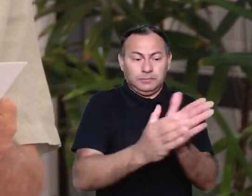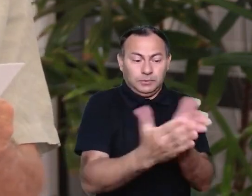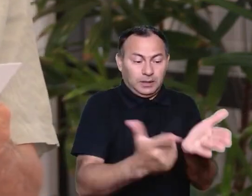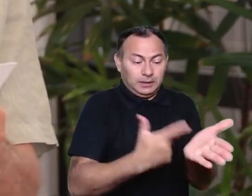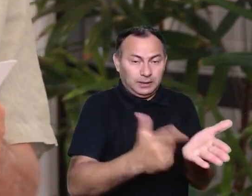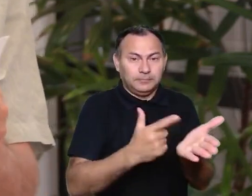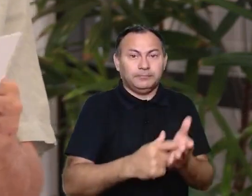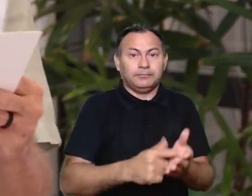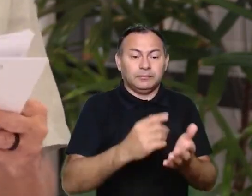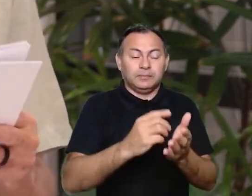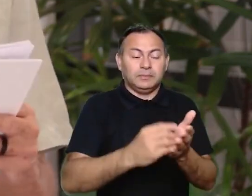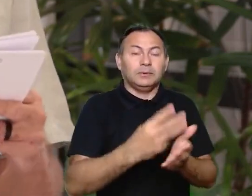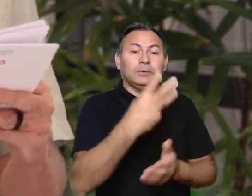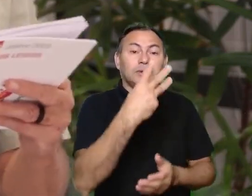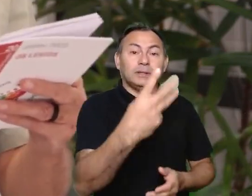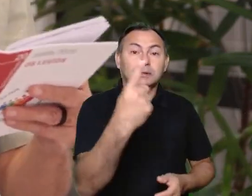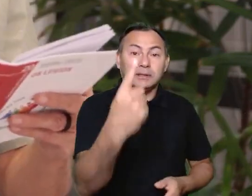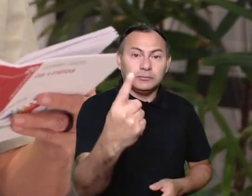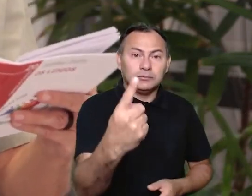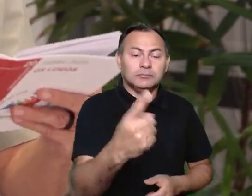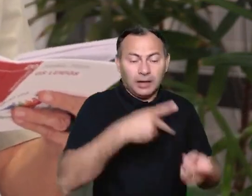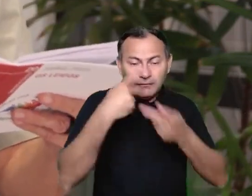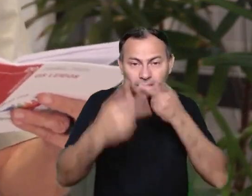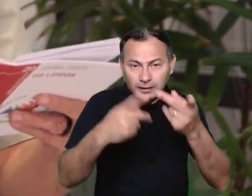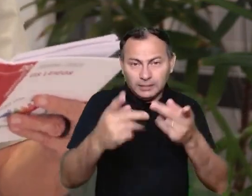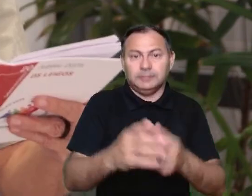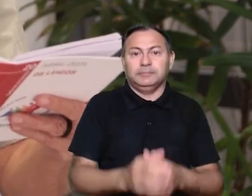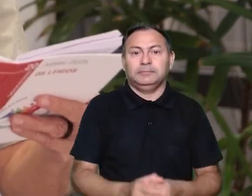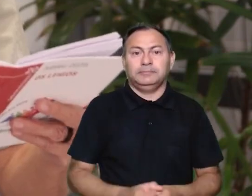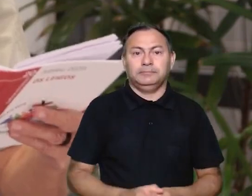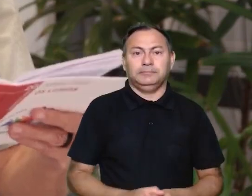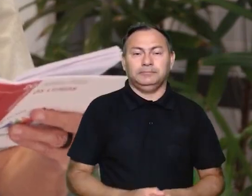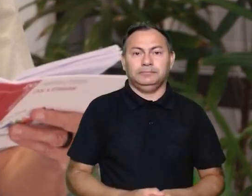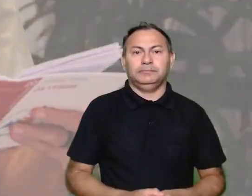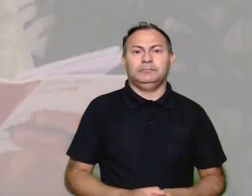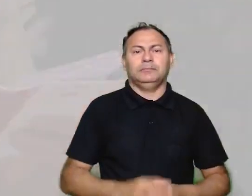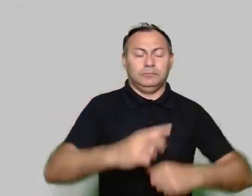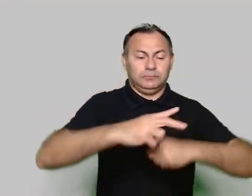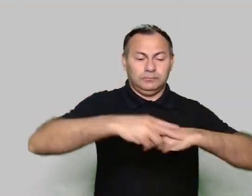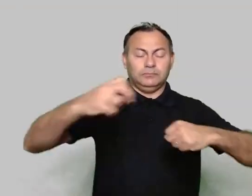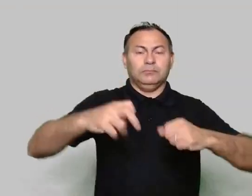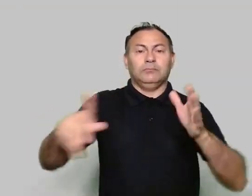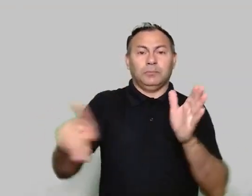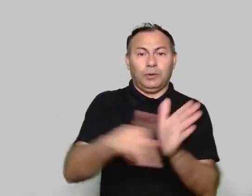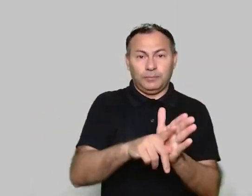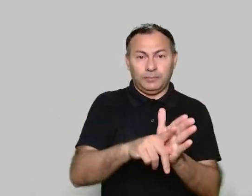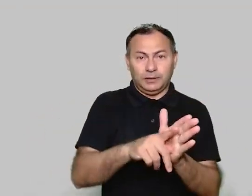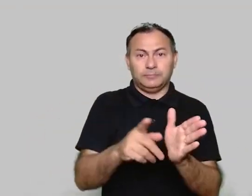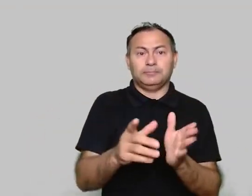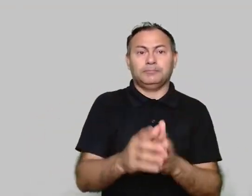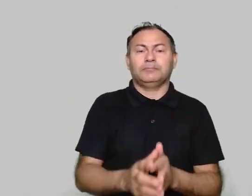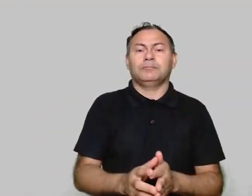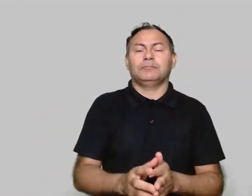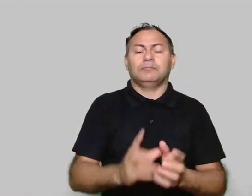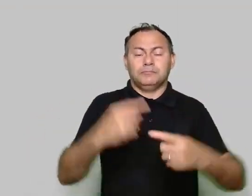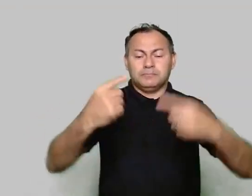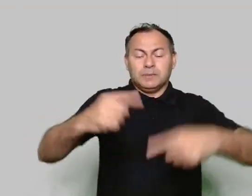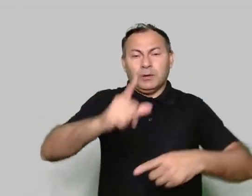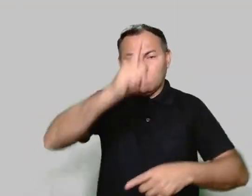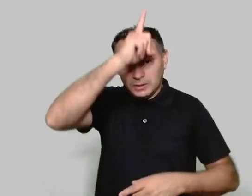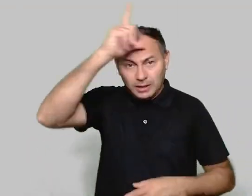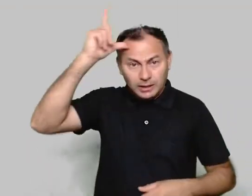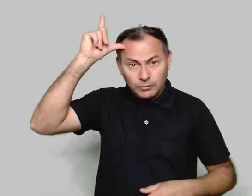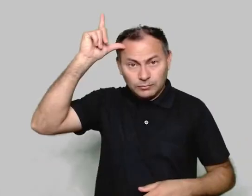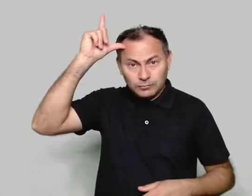no caderno. No item 31, ele vai dizer: por vocação própria, compete